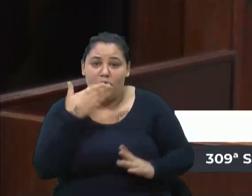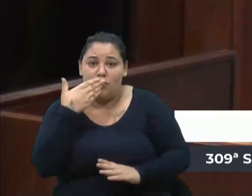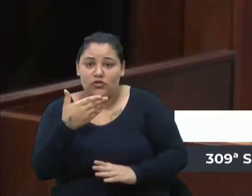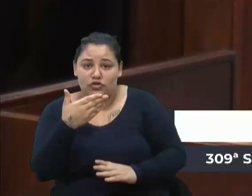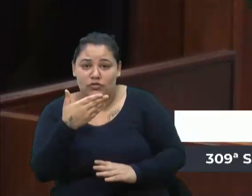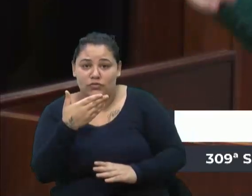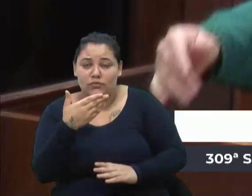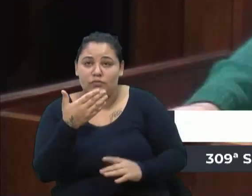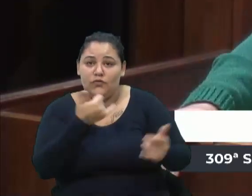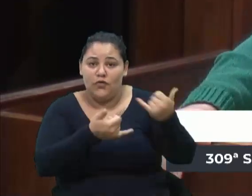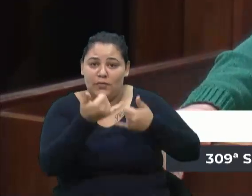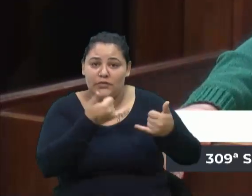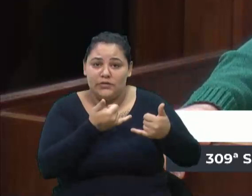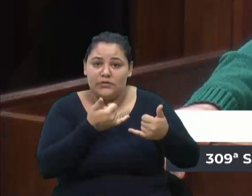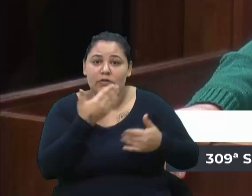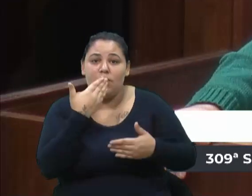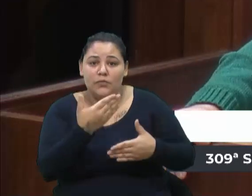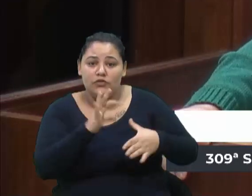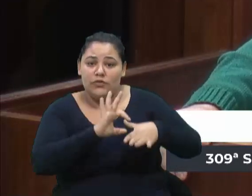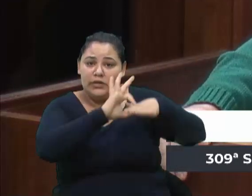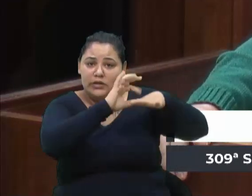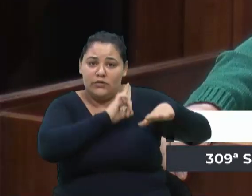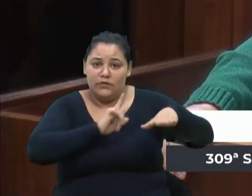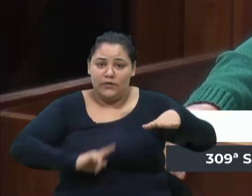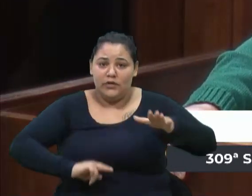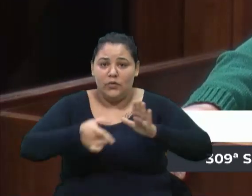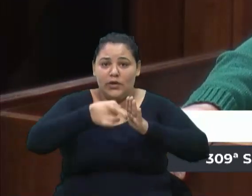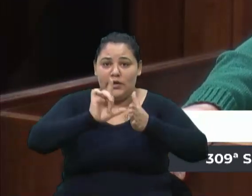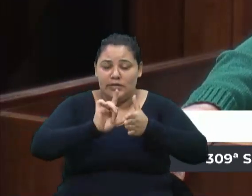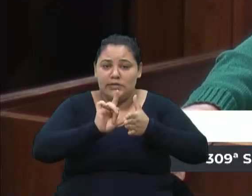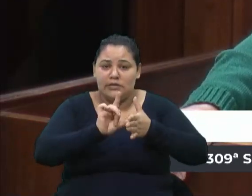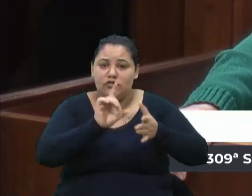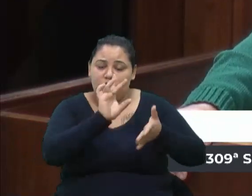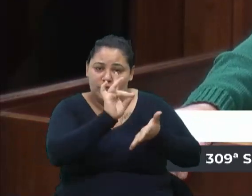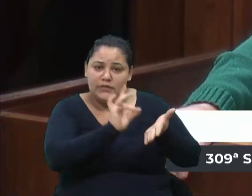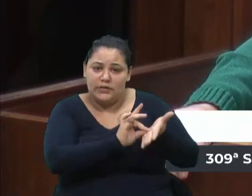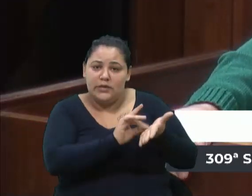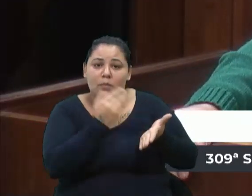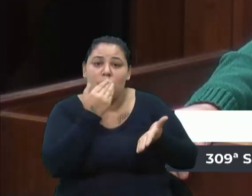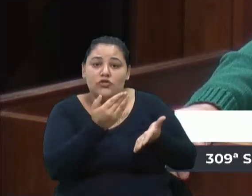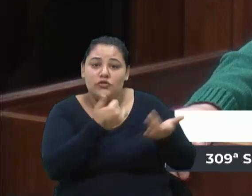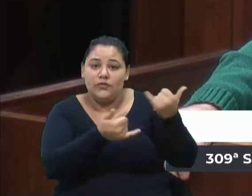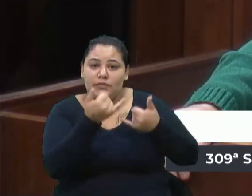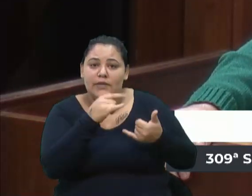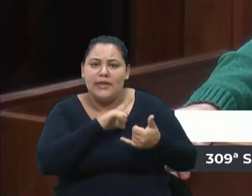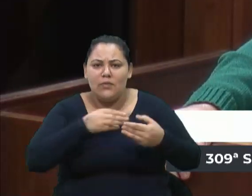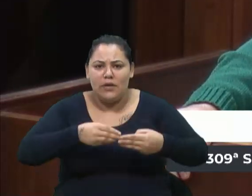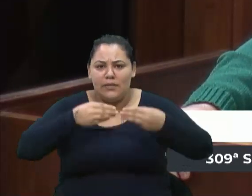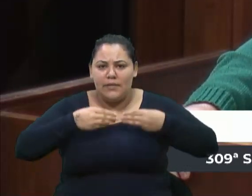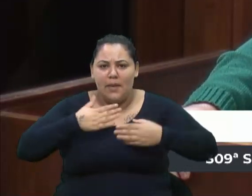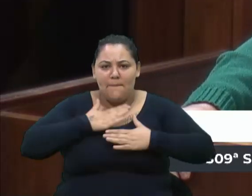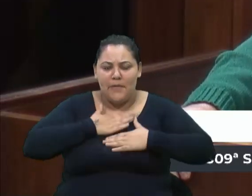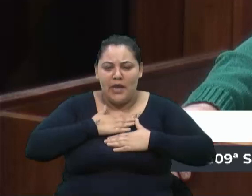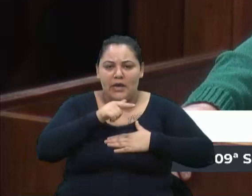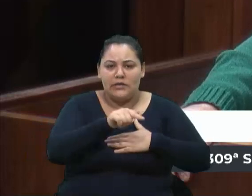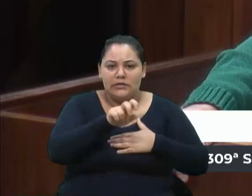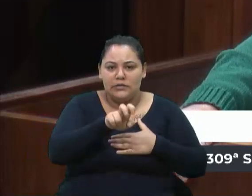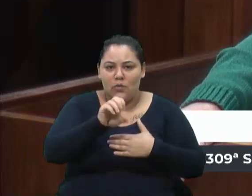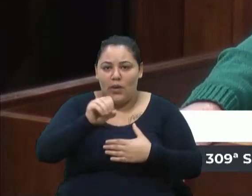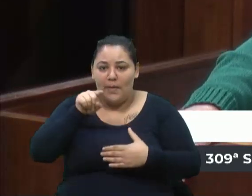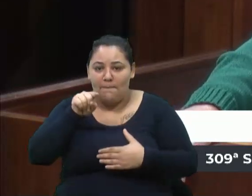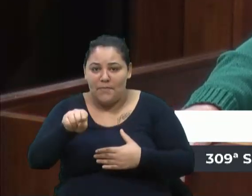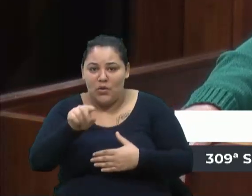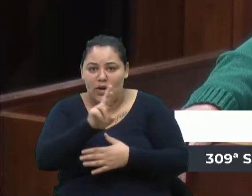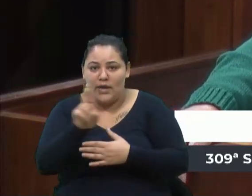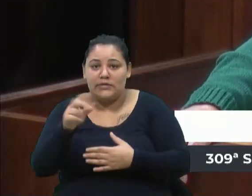informações eu peço ao líder do governo se puder ver isso antes que a gente protocolo é um pedido de informações eu tenho uma Emenda minha de 750 mil reais que eu consegui